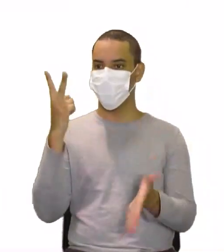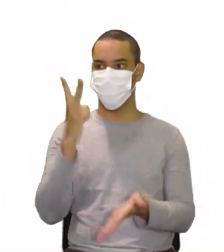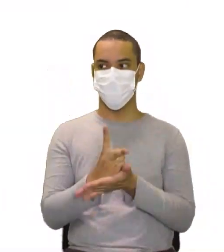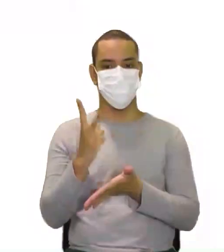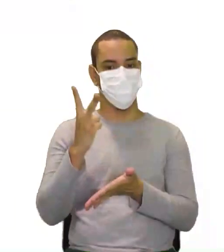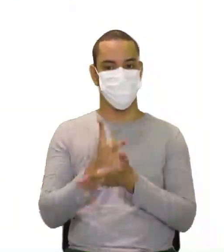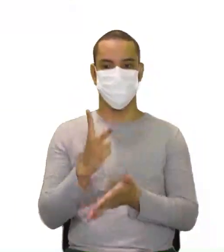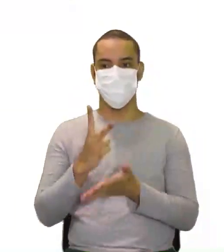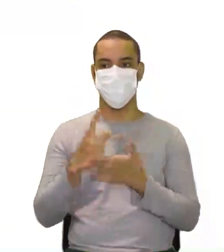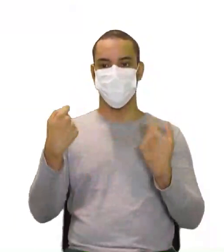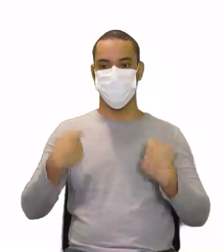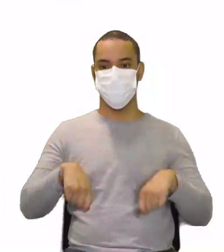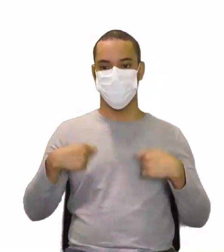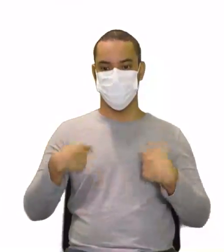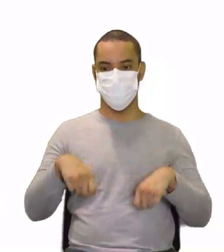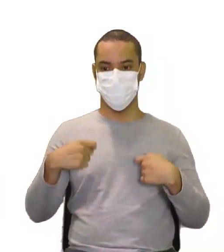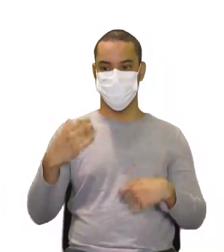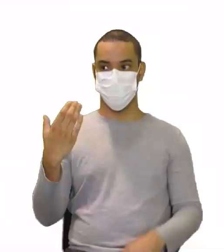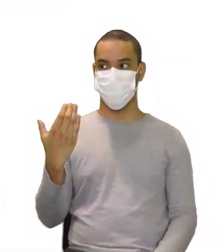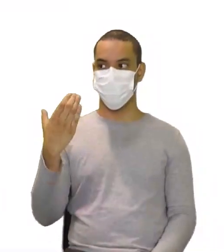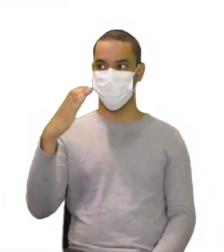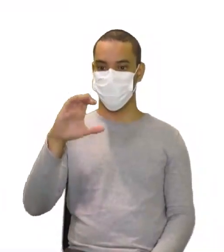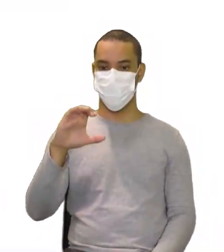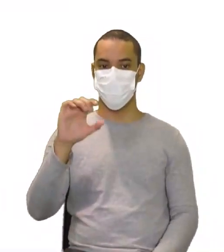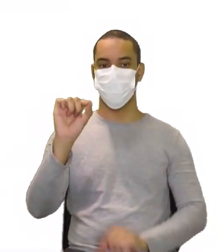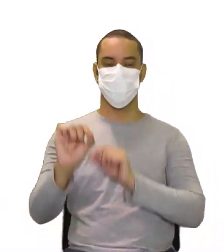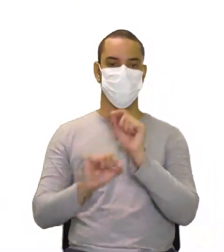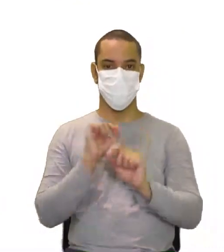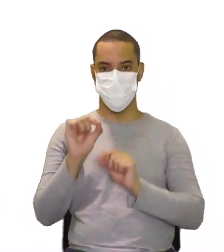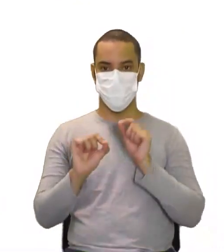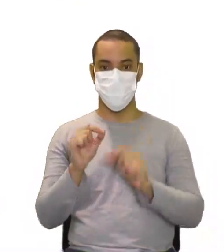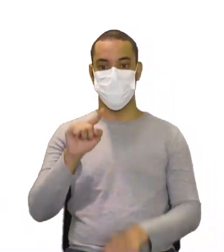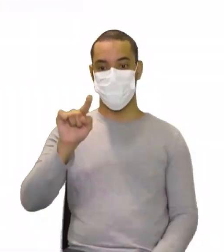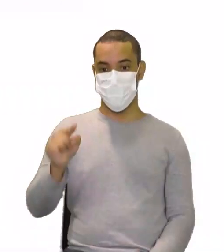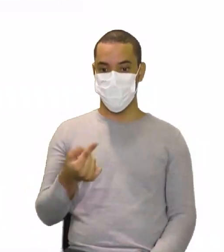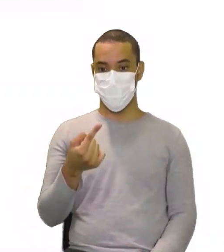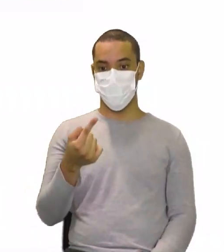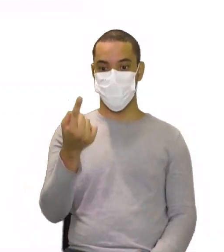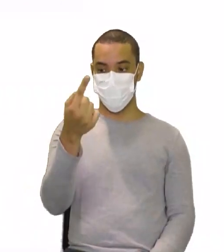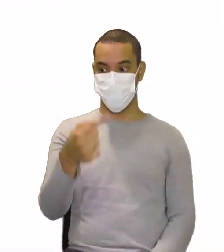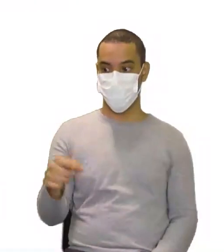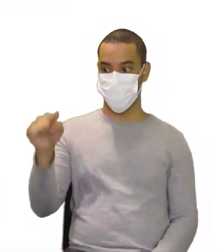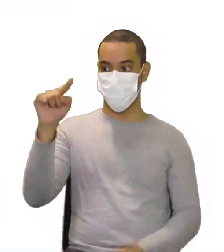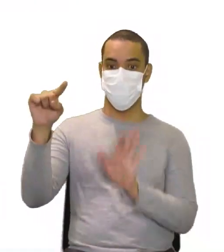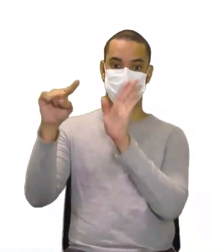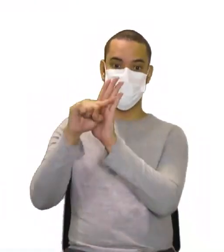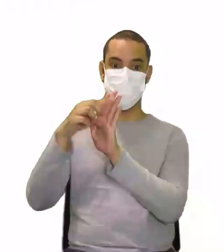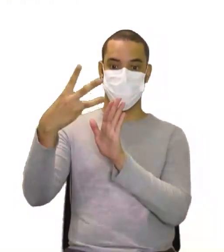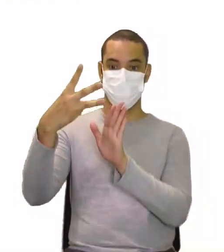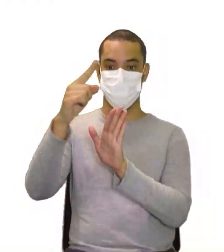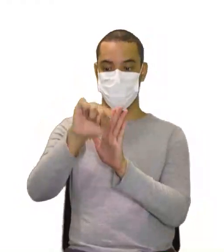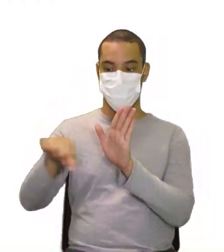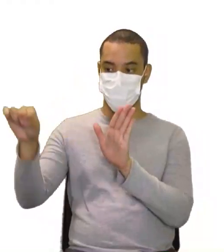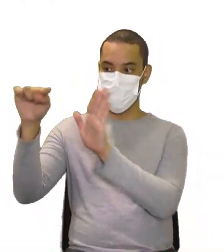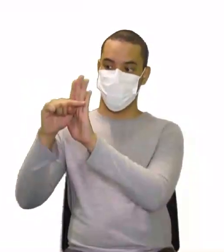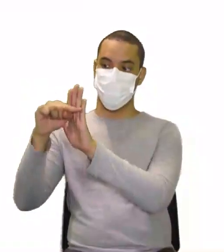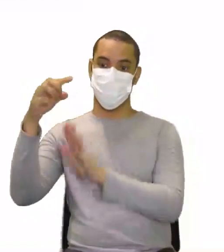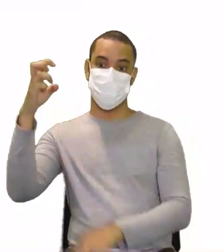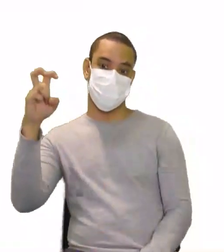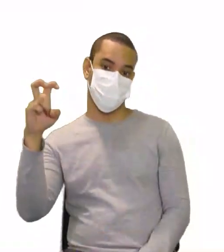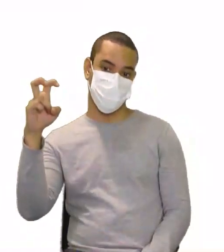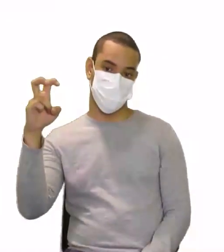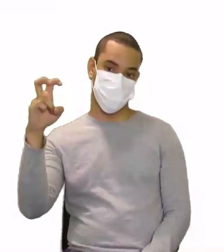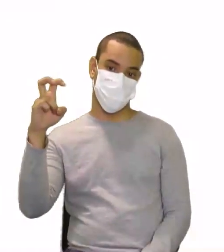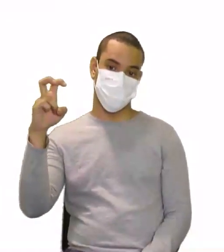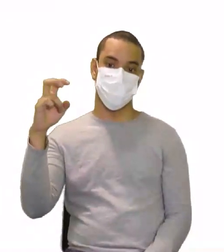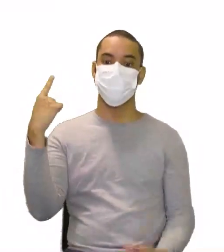e colocar esse deslocamento da vírgula em forma de potência. Aí de menos 3 vai para menos